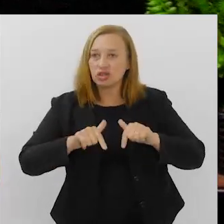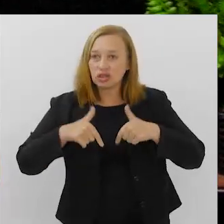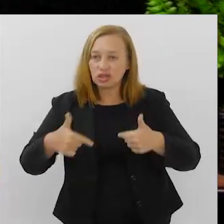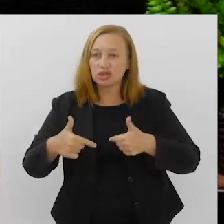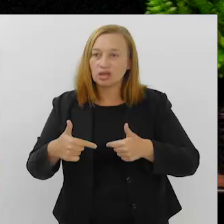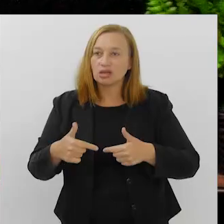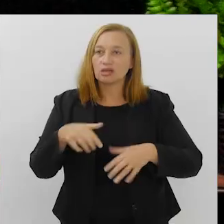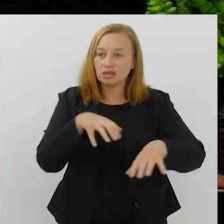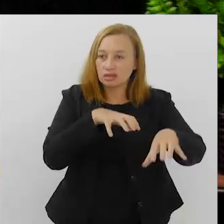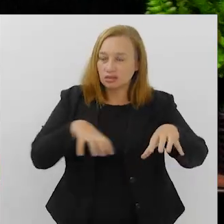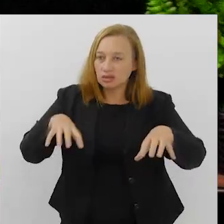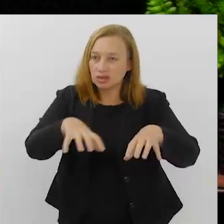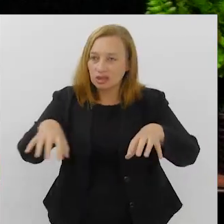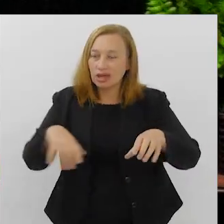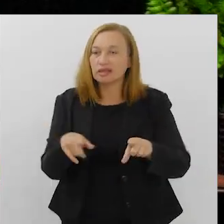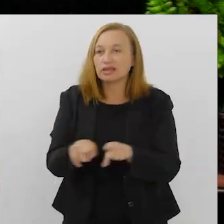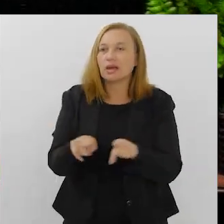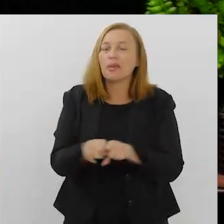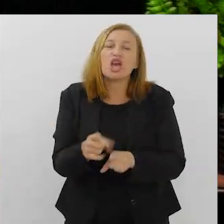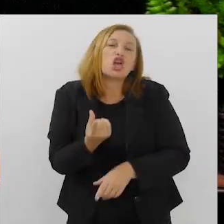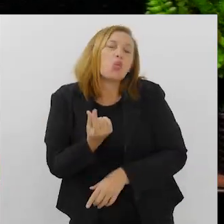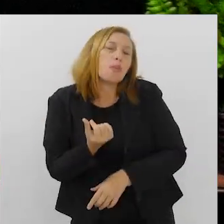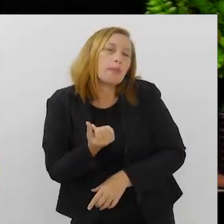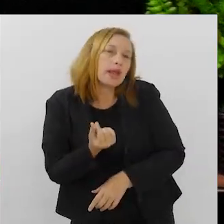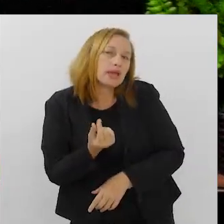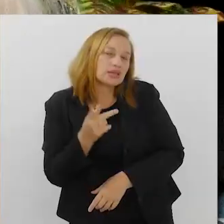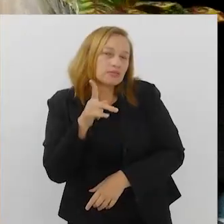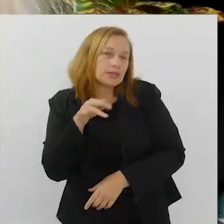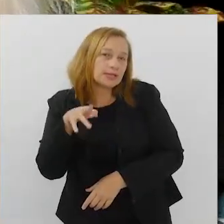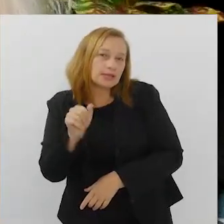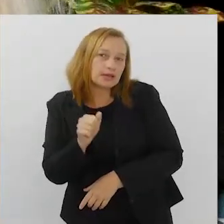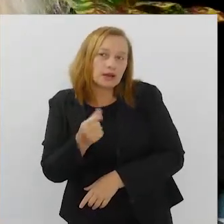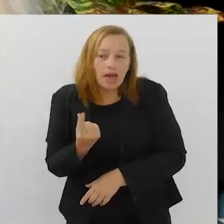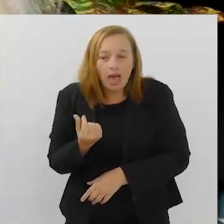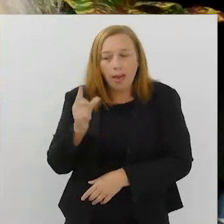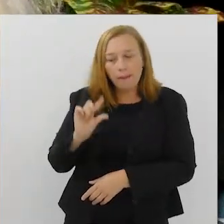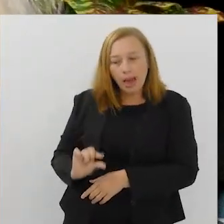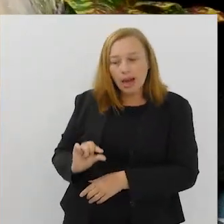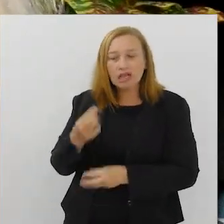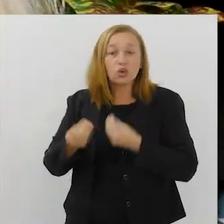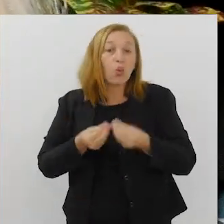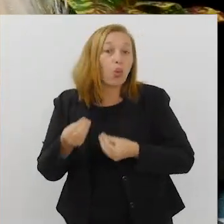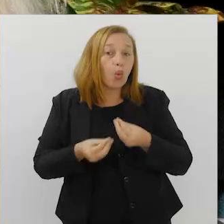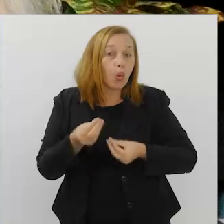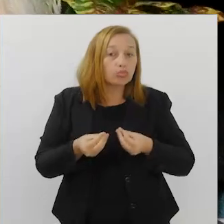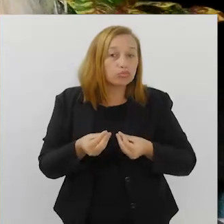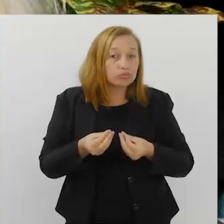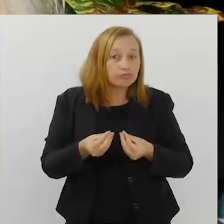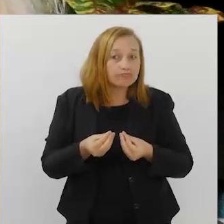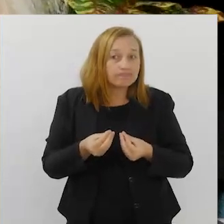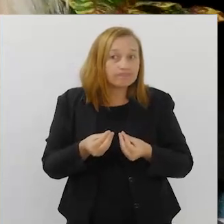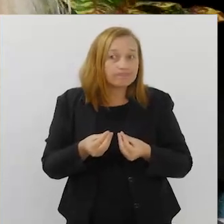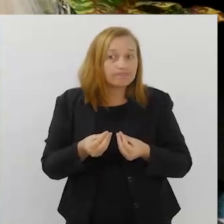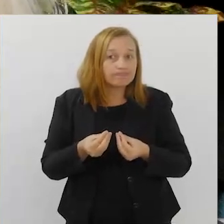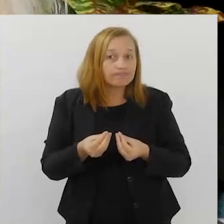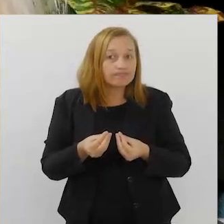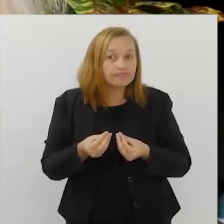em todas as nossas as unidades também. E sobre preço, Priscila, é acessível? Como é que